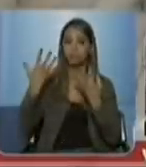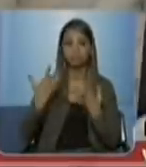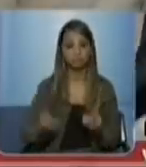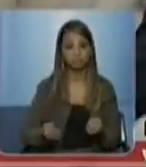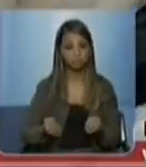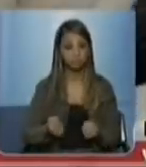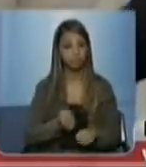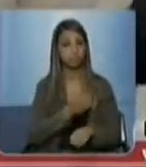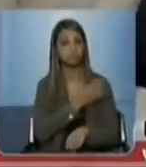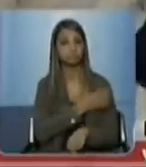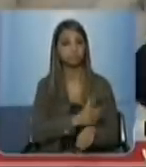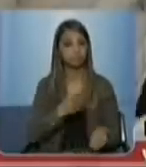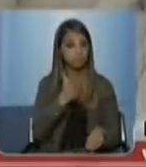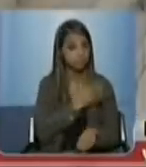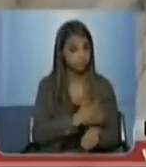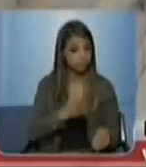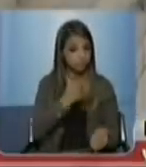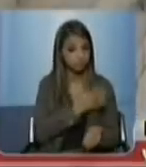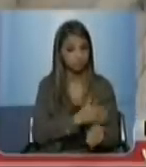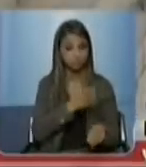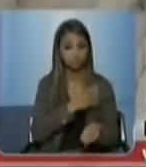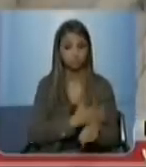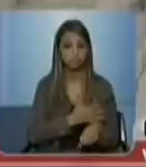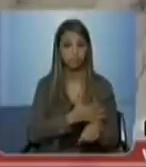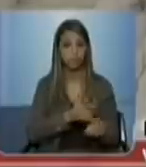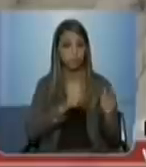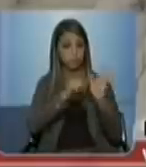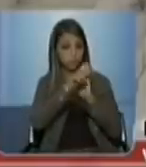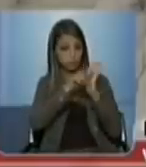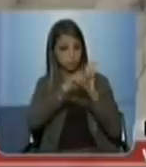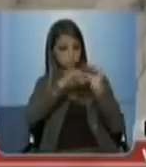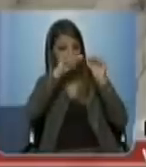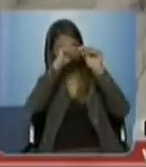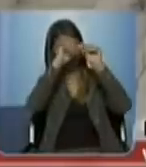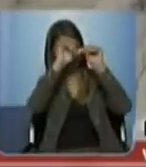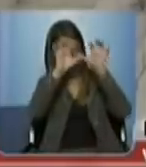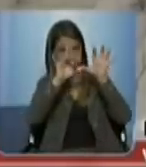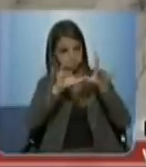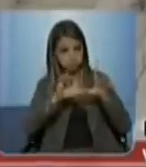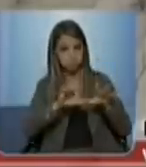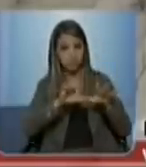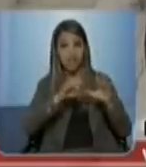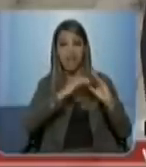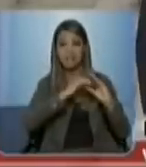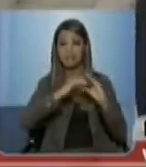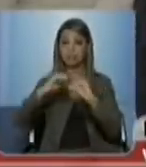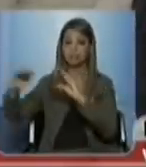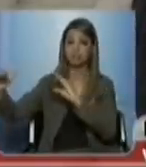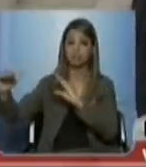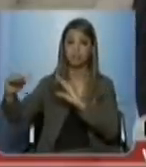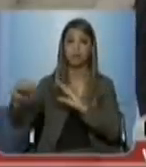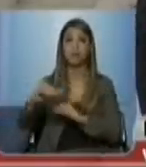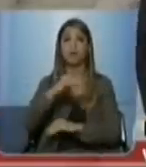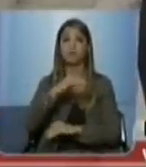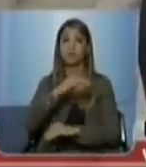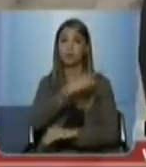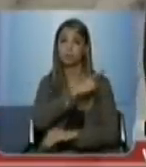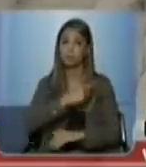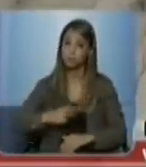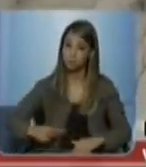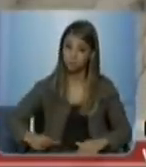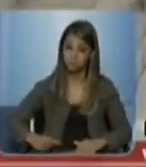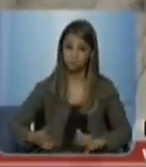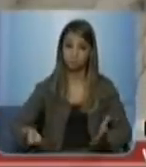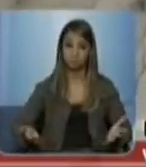providências e montando um dossiê eh que será encaminhado ao Ministério Público Estadual e